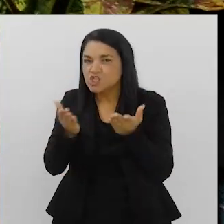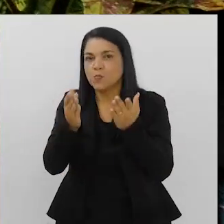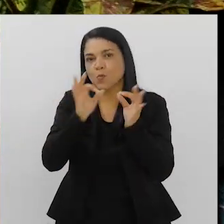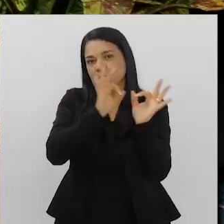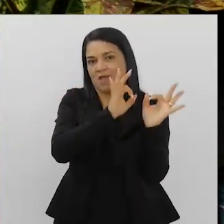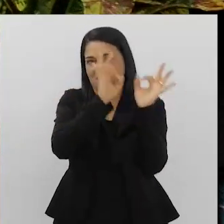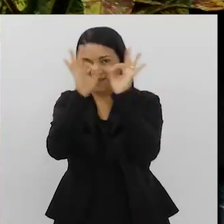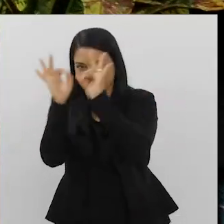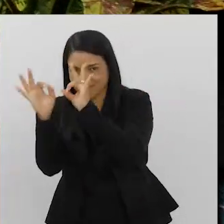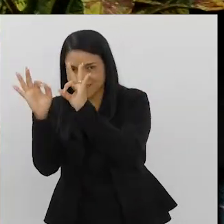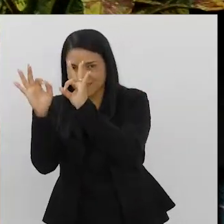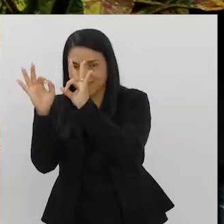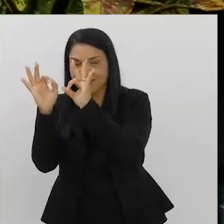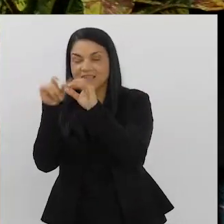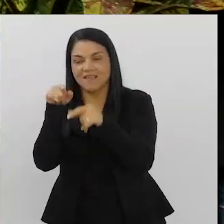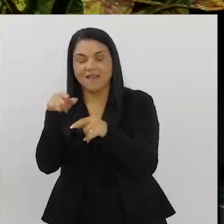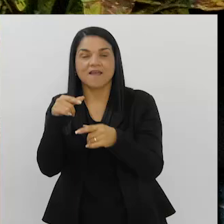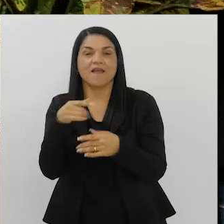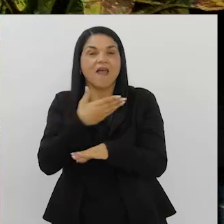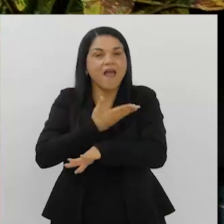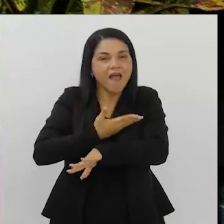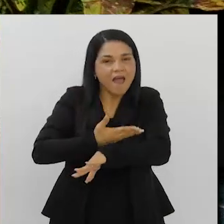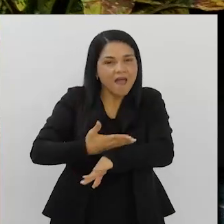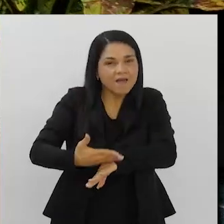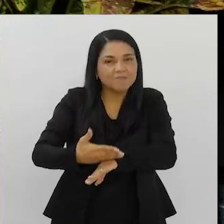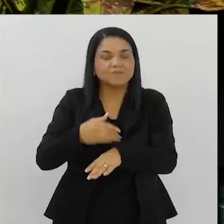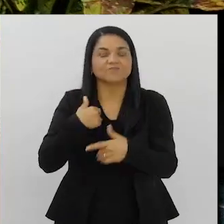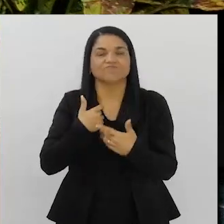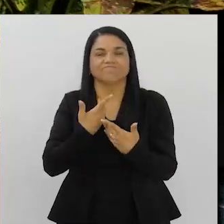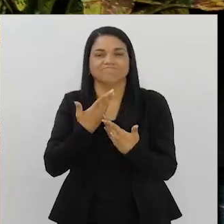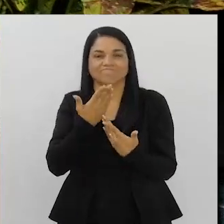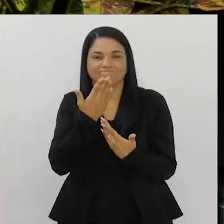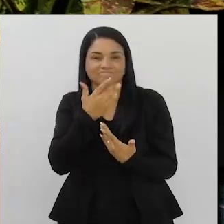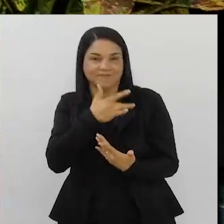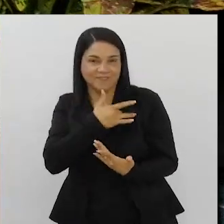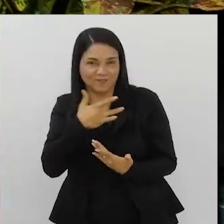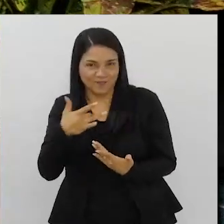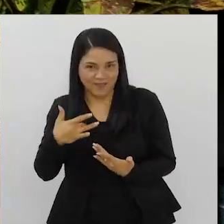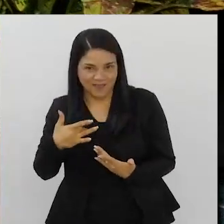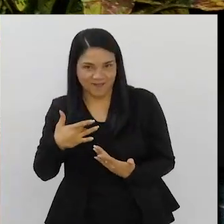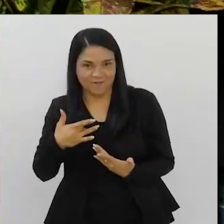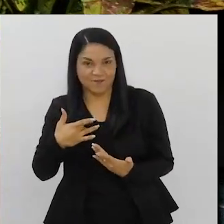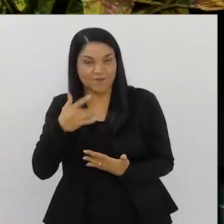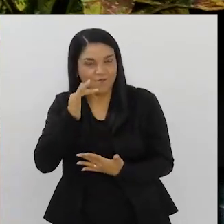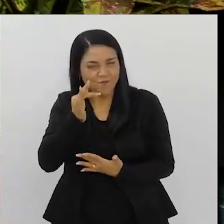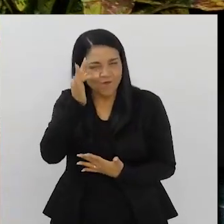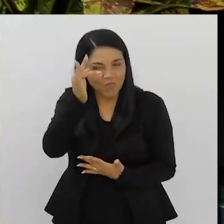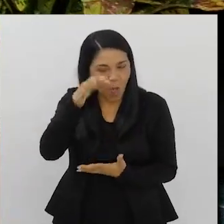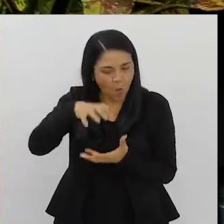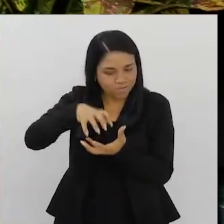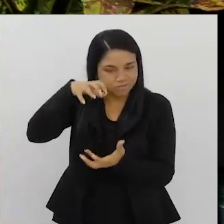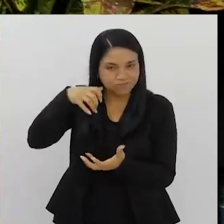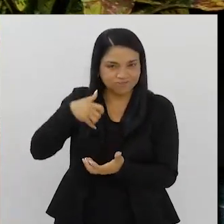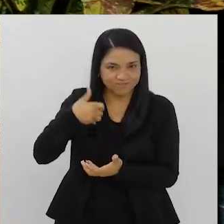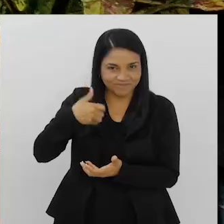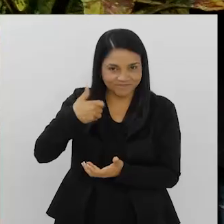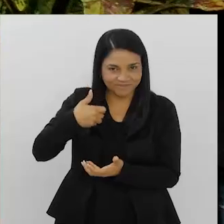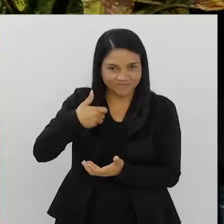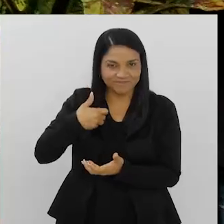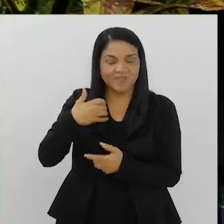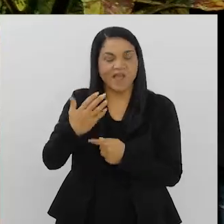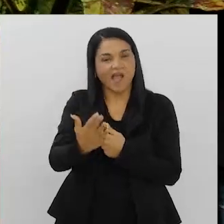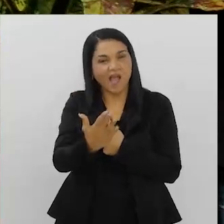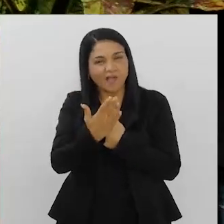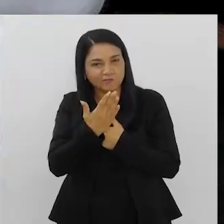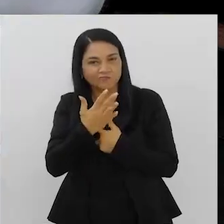nos acompanha, o nosso espectador, a ele ter hábitos saudáveis, porque isso vai, no final da roda,